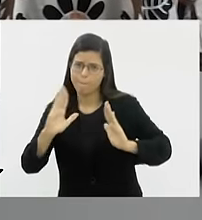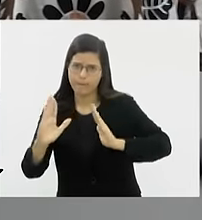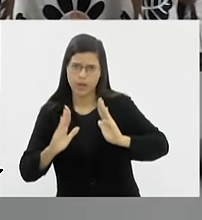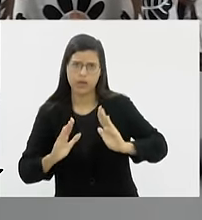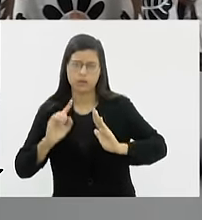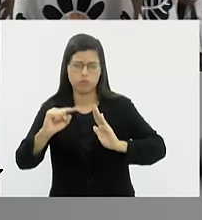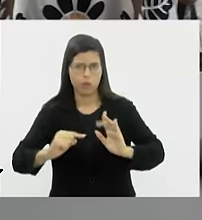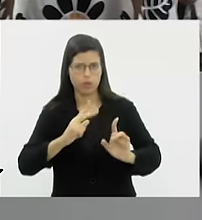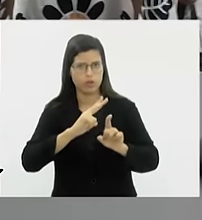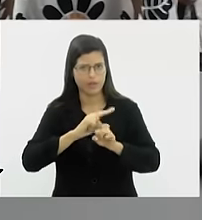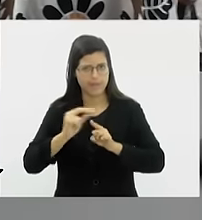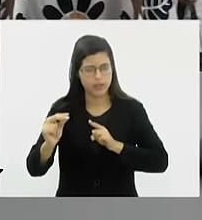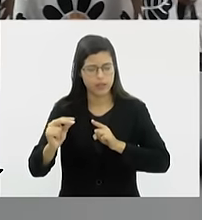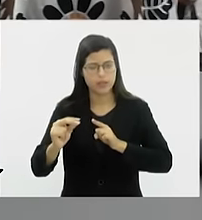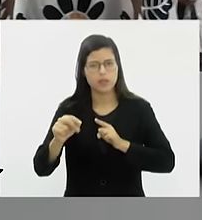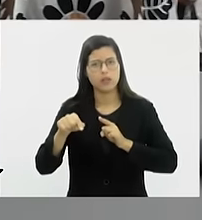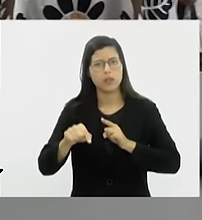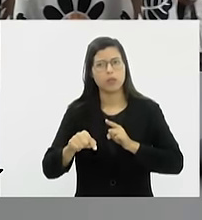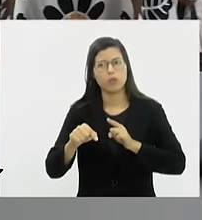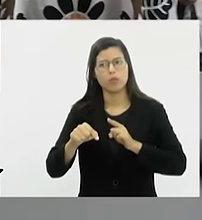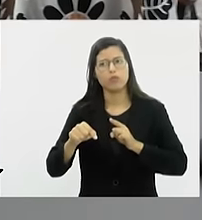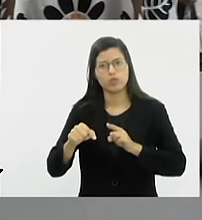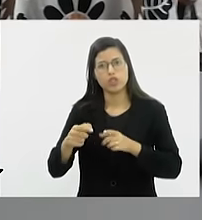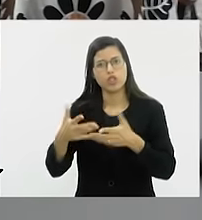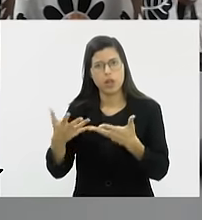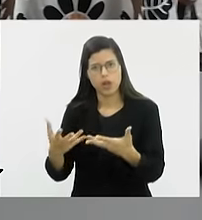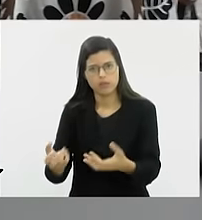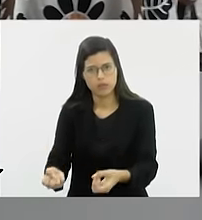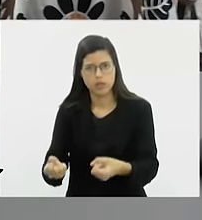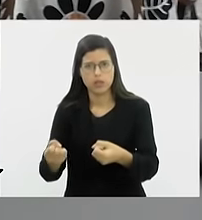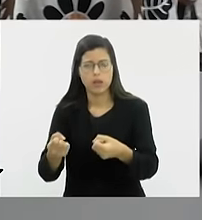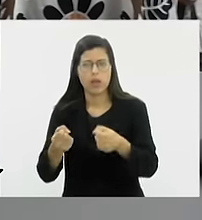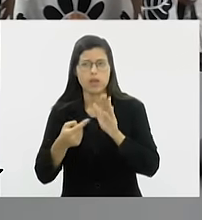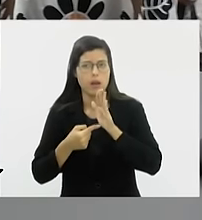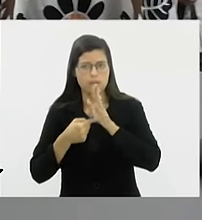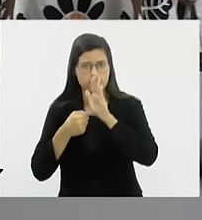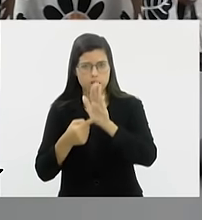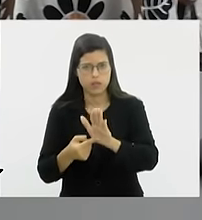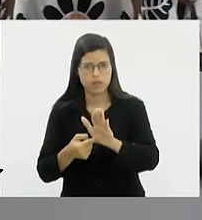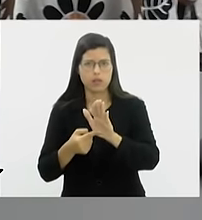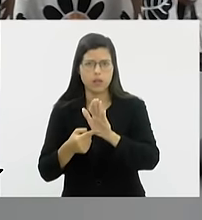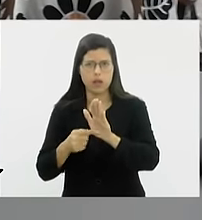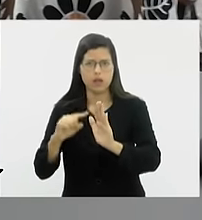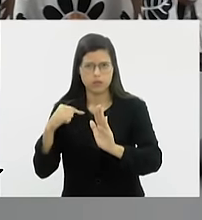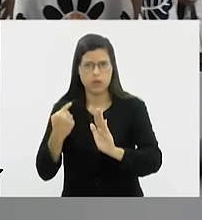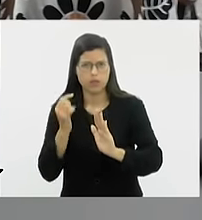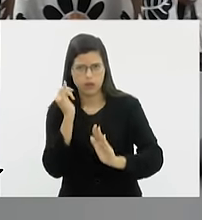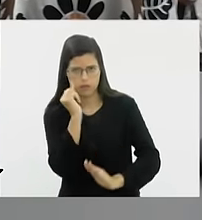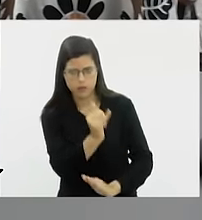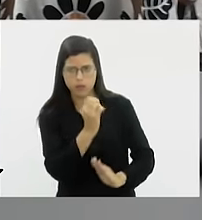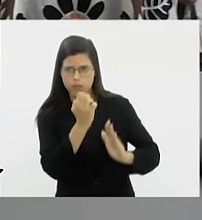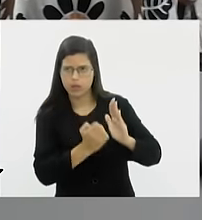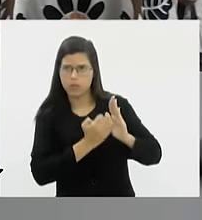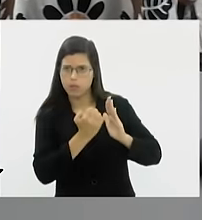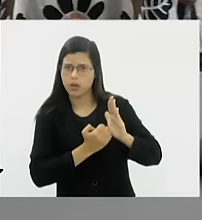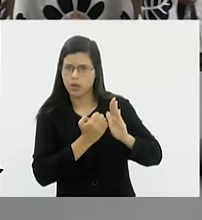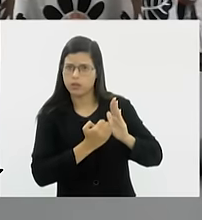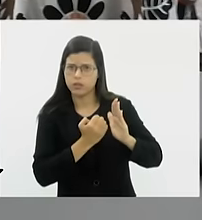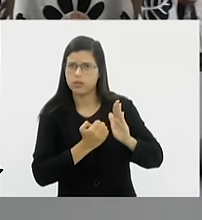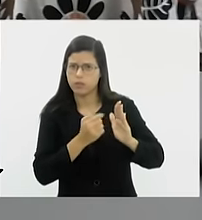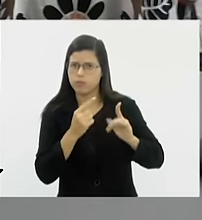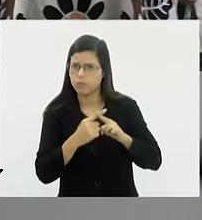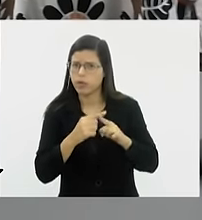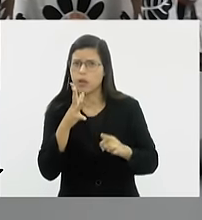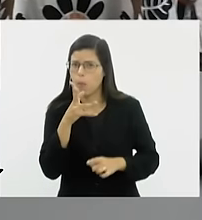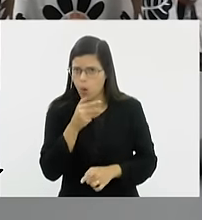o vencimento de constituir o consórcio e apresentar, onde, inclusive, nós notificamos a empresa pela demora.